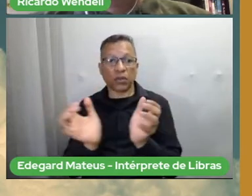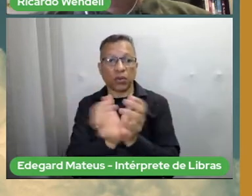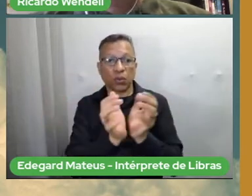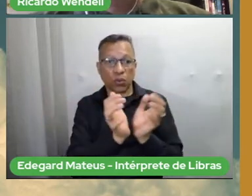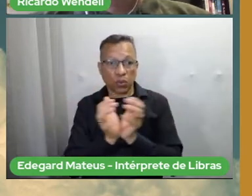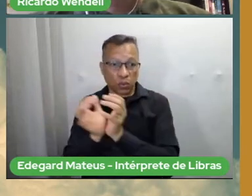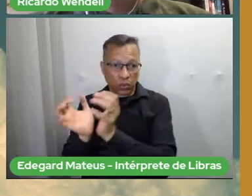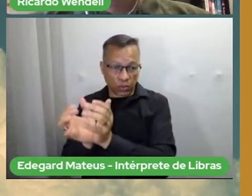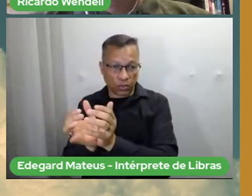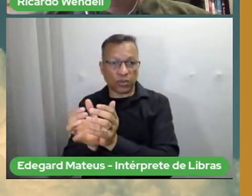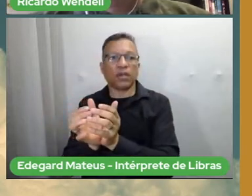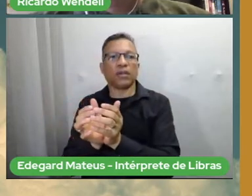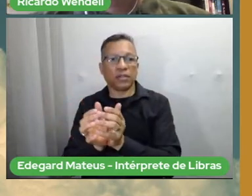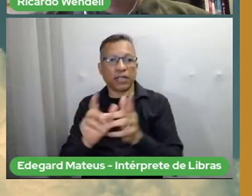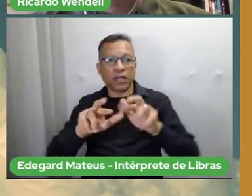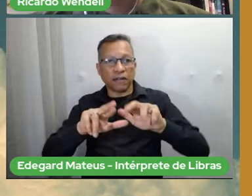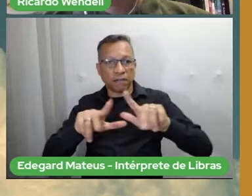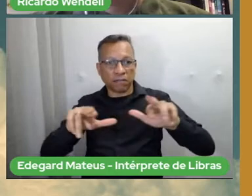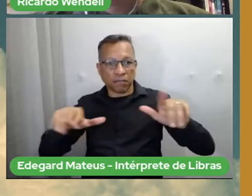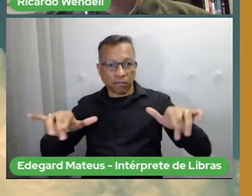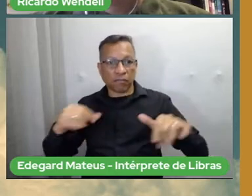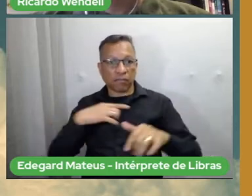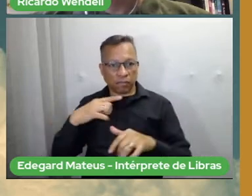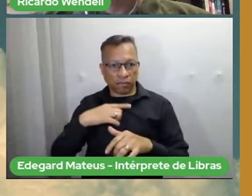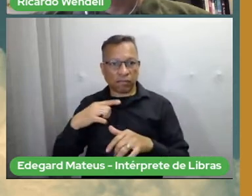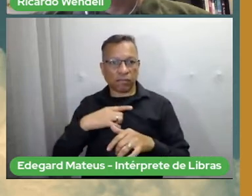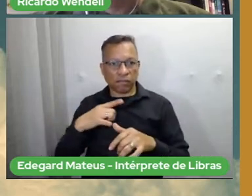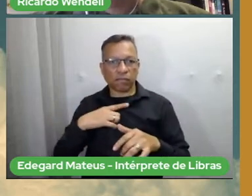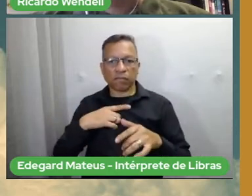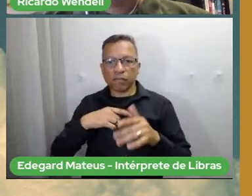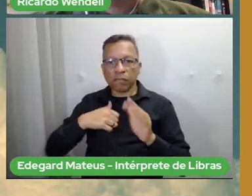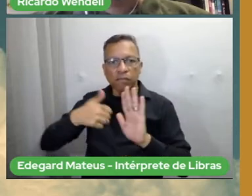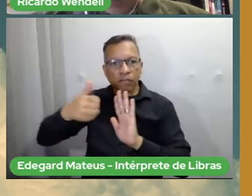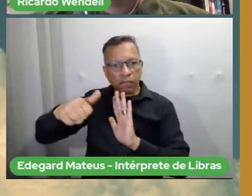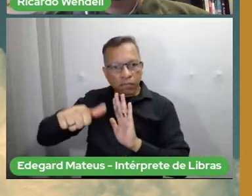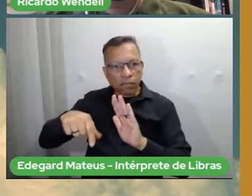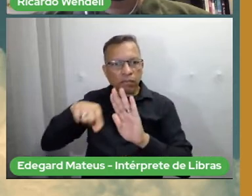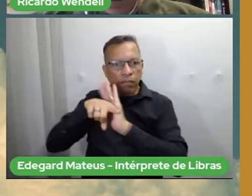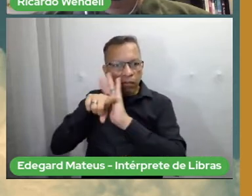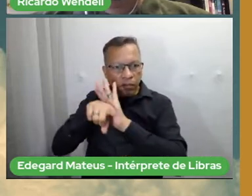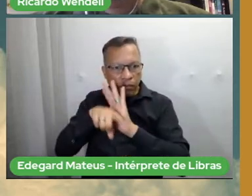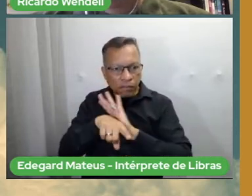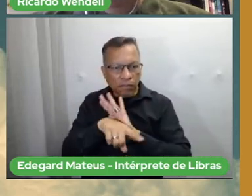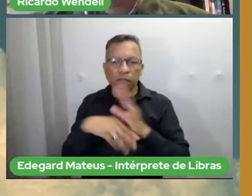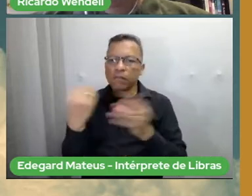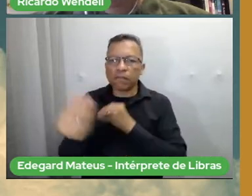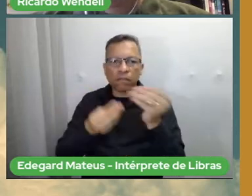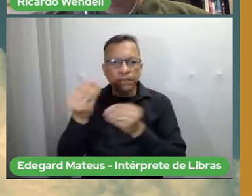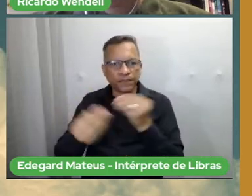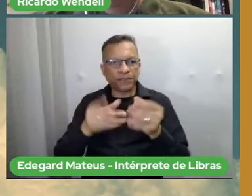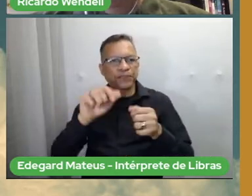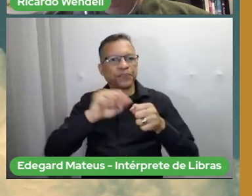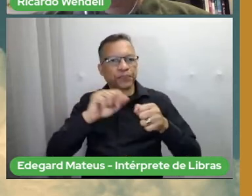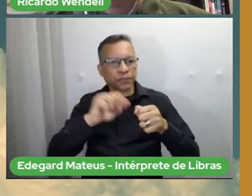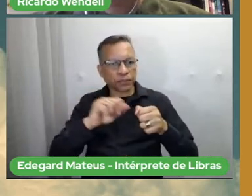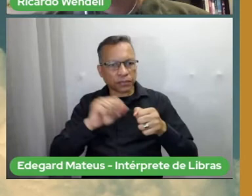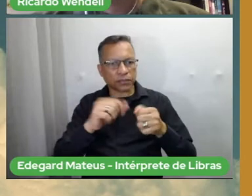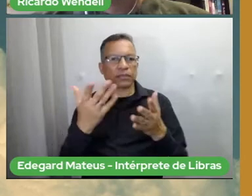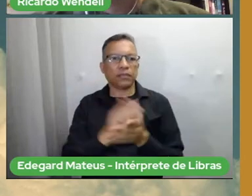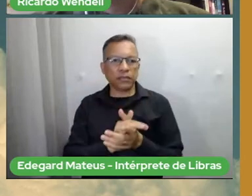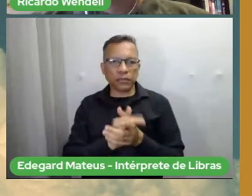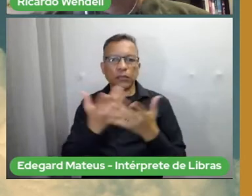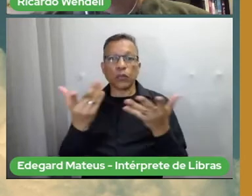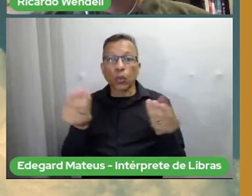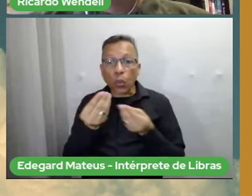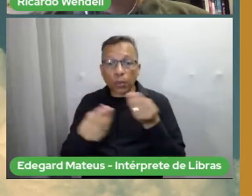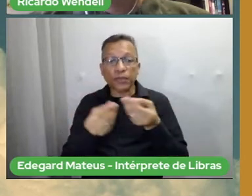multidisciplinares, existe a necessidade de revisar, em alguns casos, a forma como a organização está estruturada,